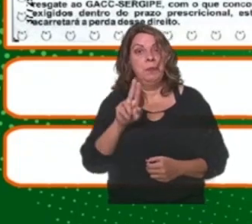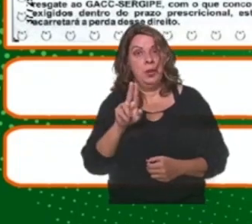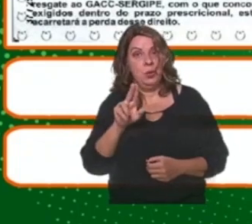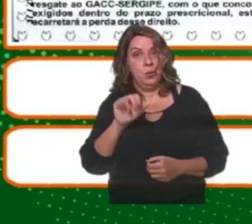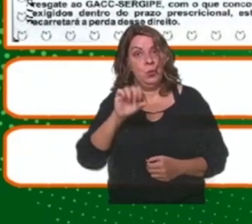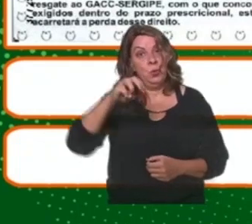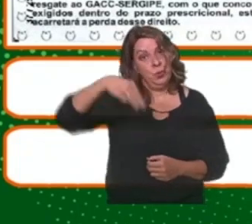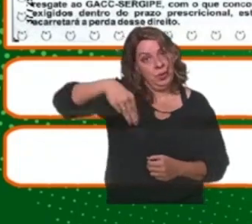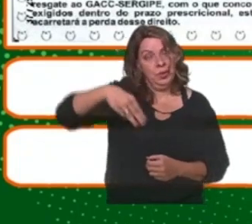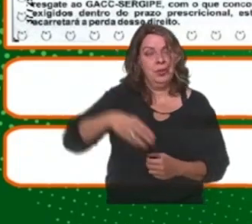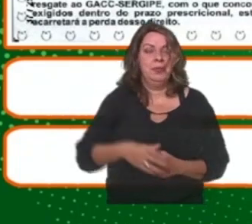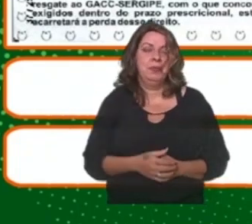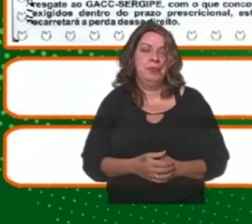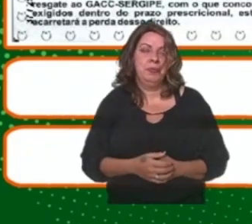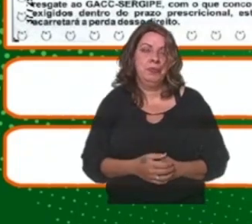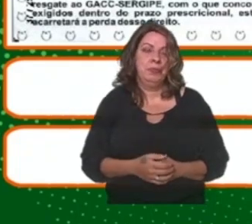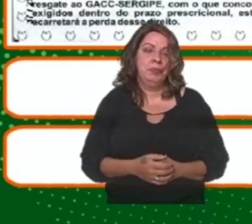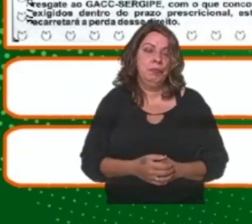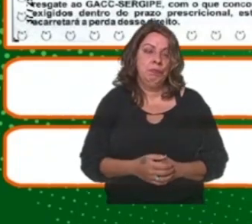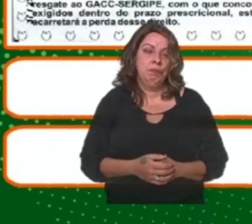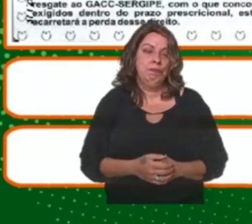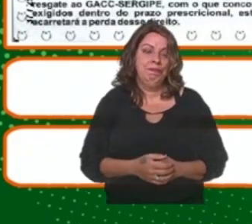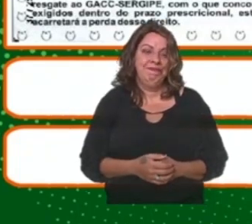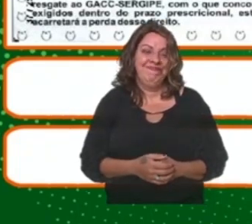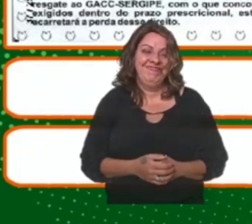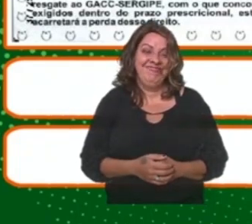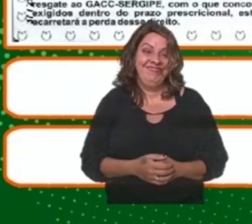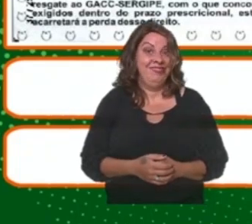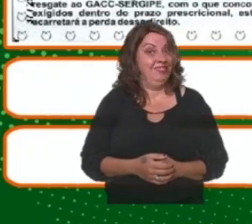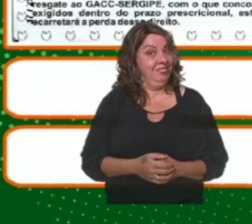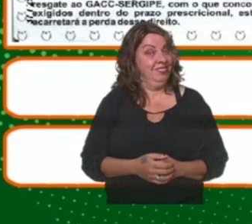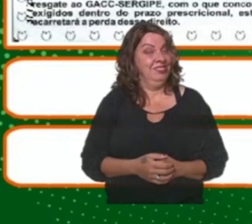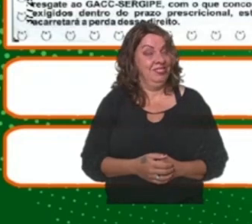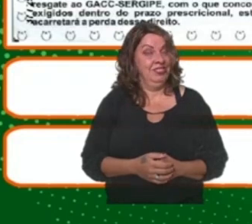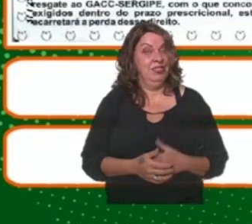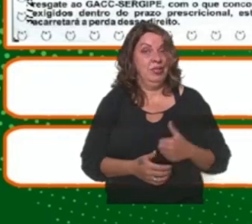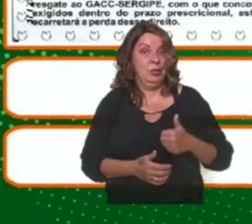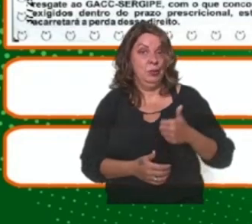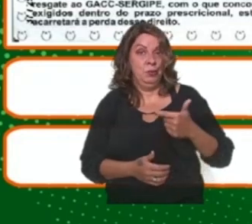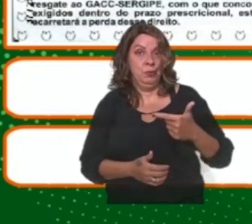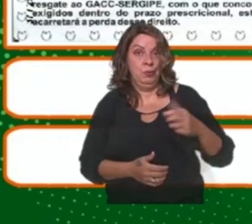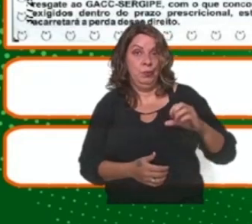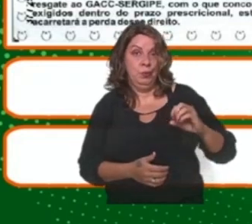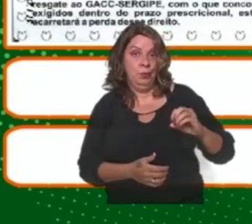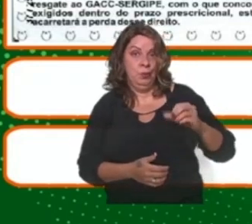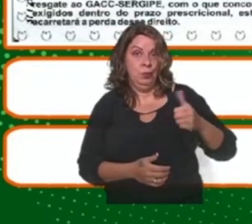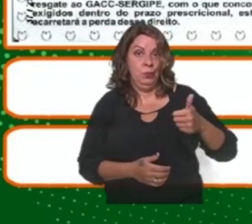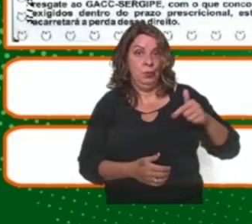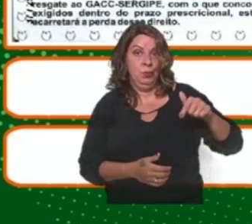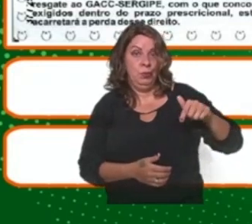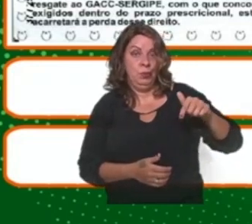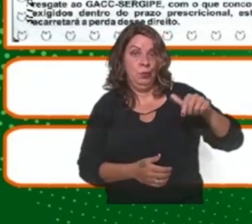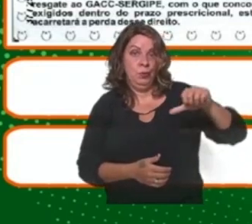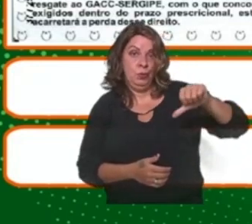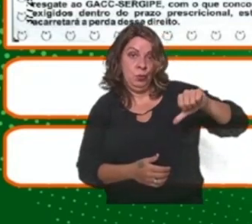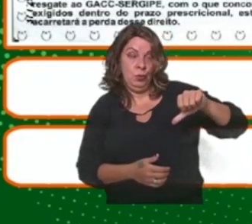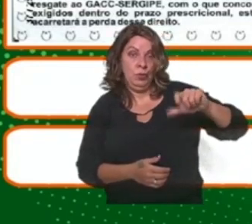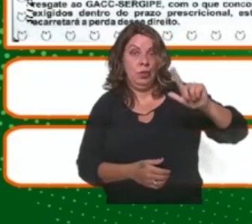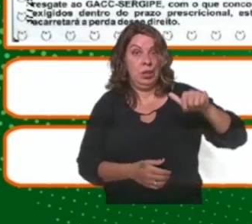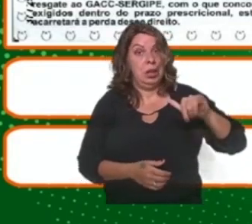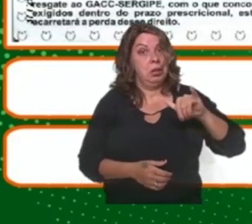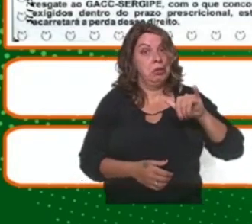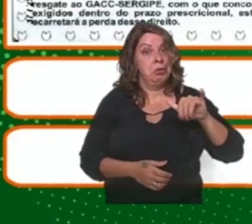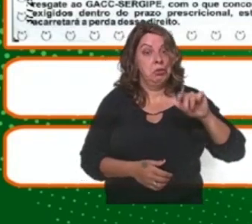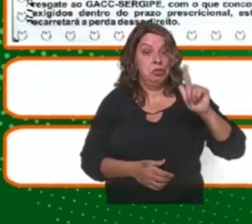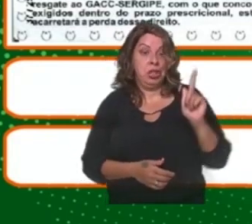Socorro 2, parabéns. Penúltimo contemplado do Gira Sergipe de hoje, 120179. É o G, ou AG,